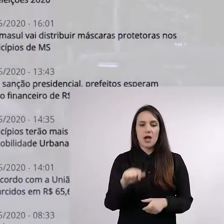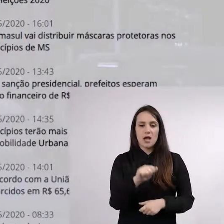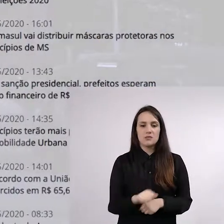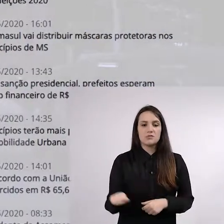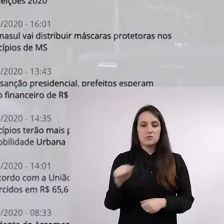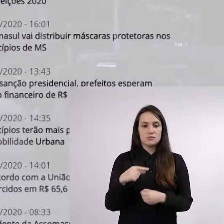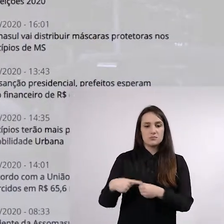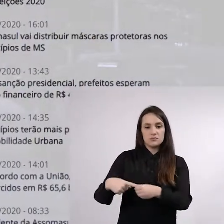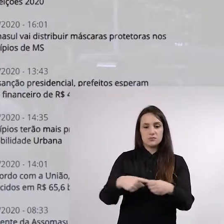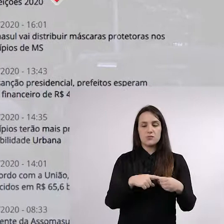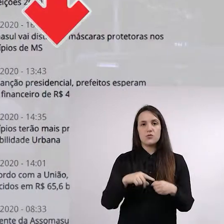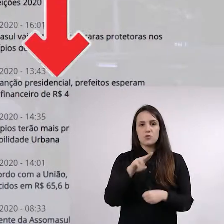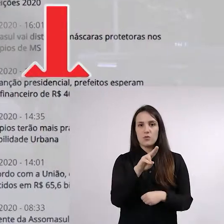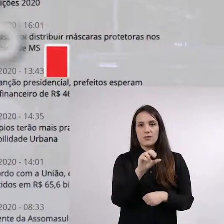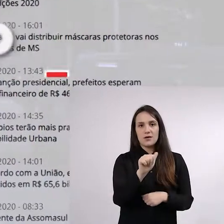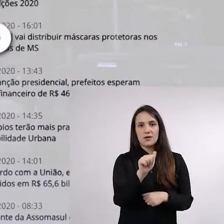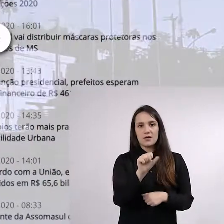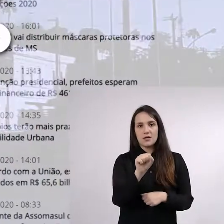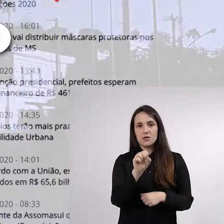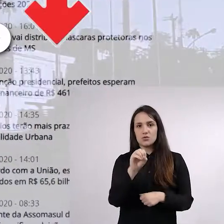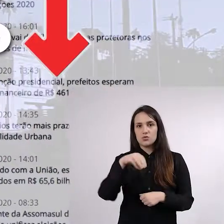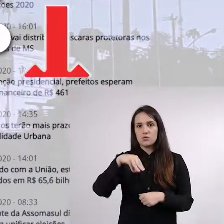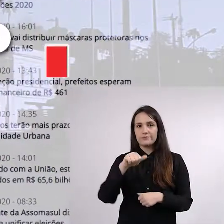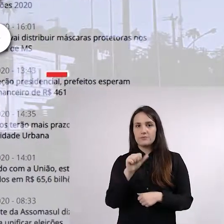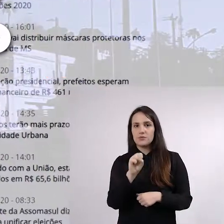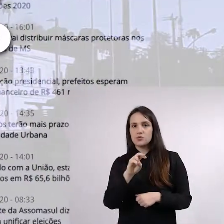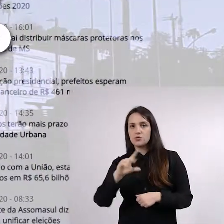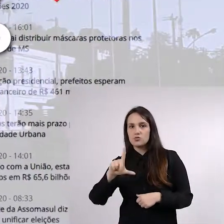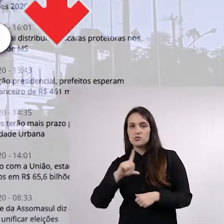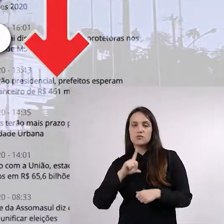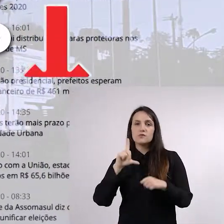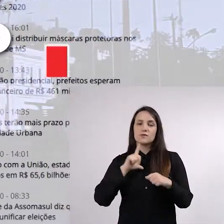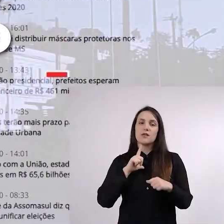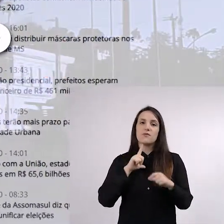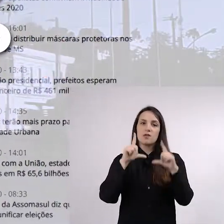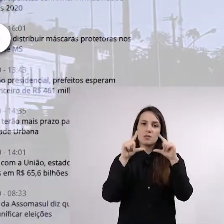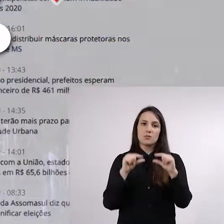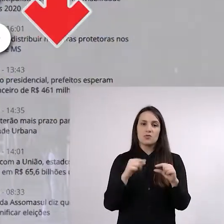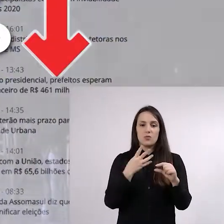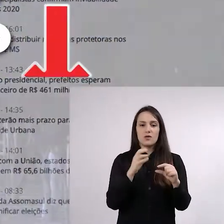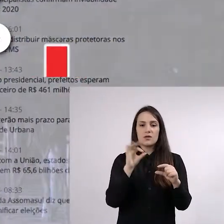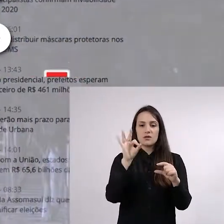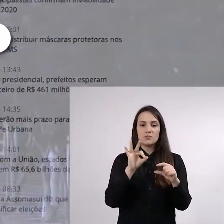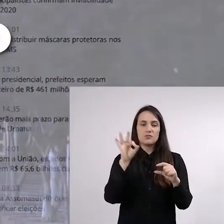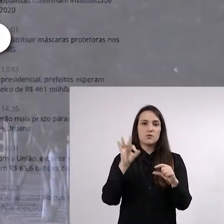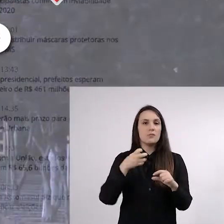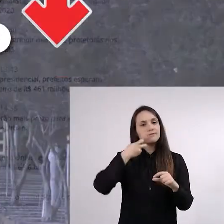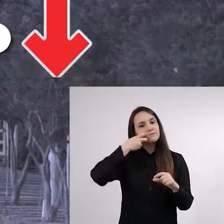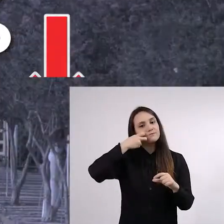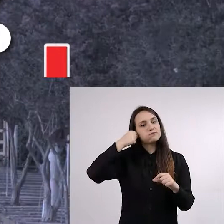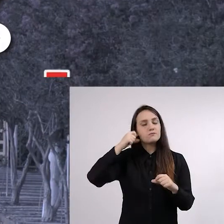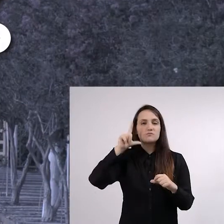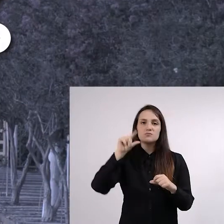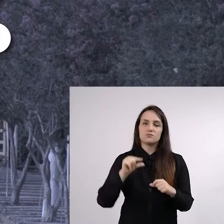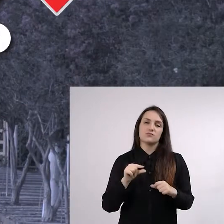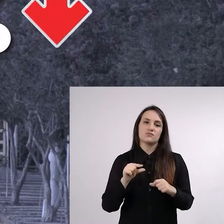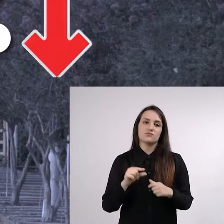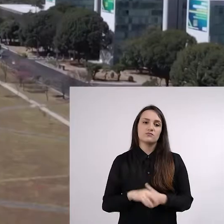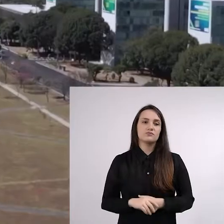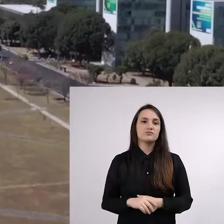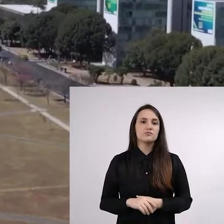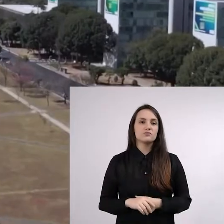de Municípios, a Somasul, já sente os efeitos da redução de 40% das receitas das cidades para este